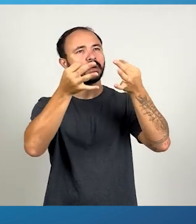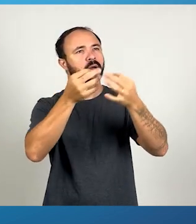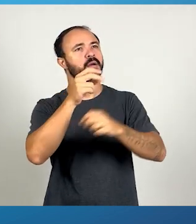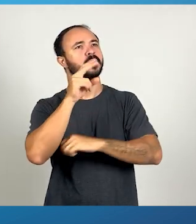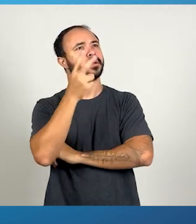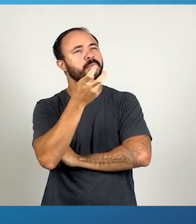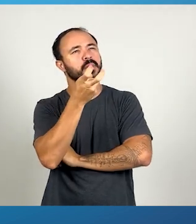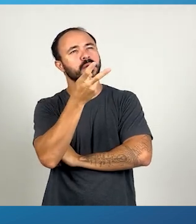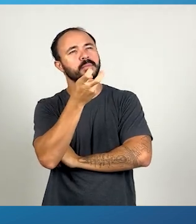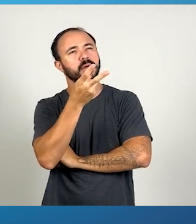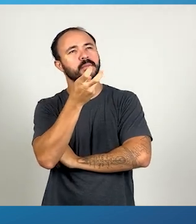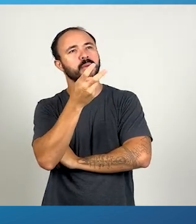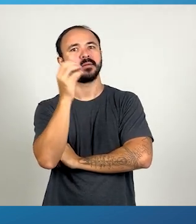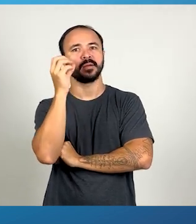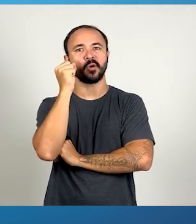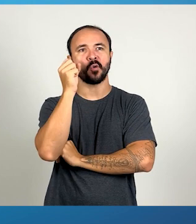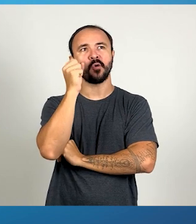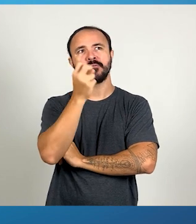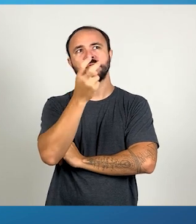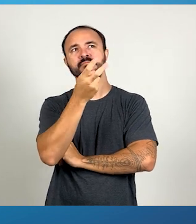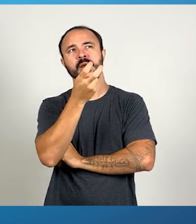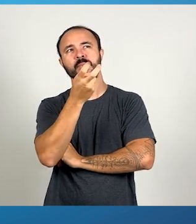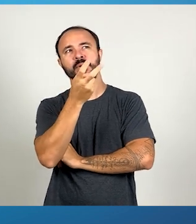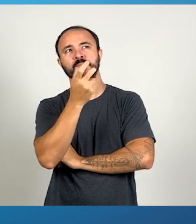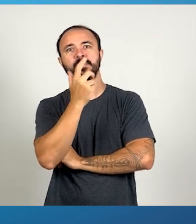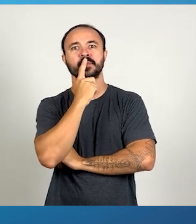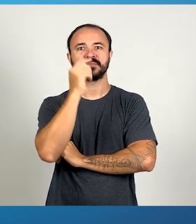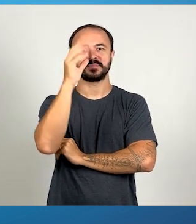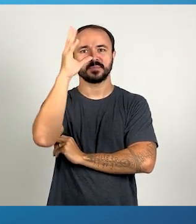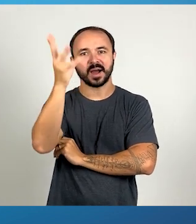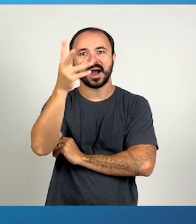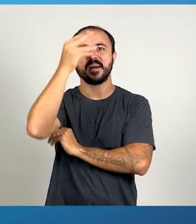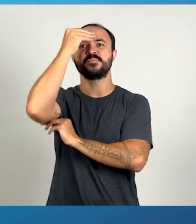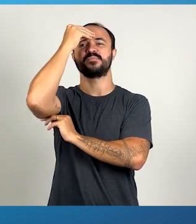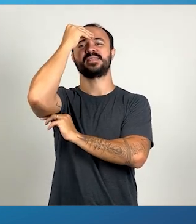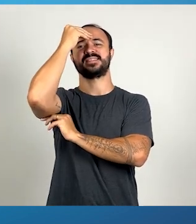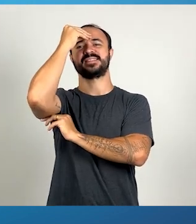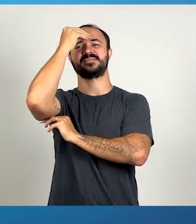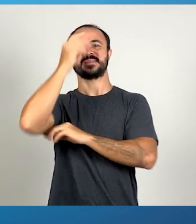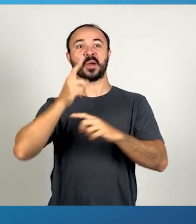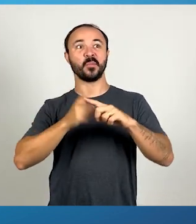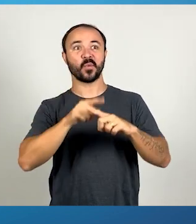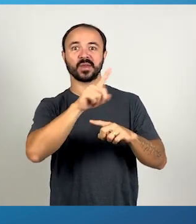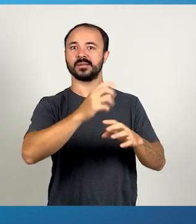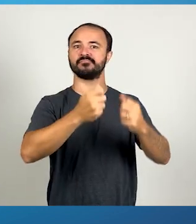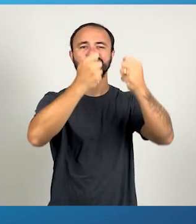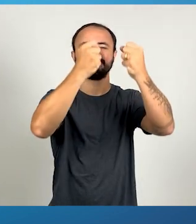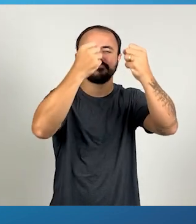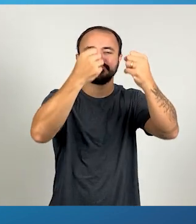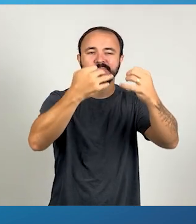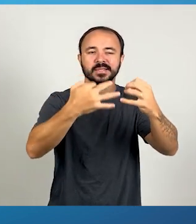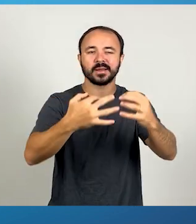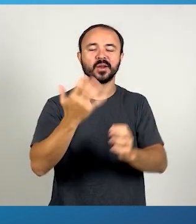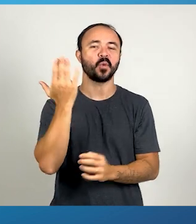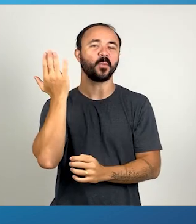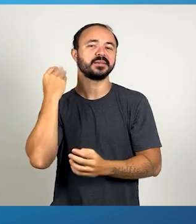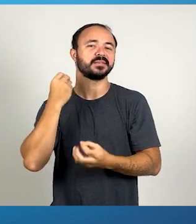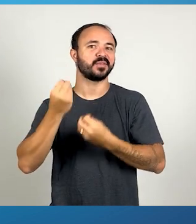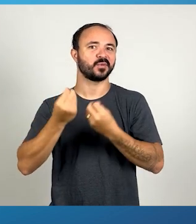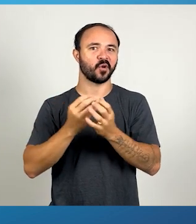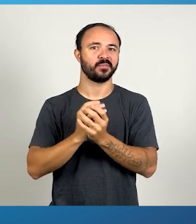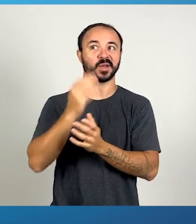no passado, aprendam, saibam como foi, para saber como é e como